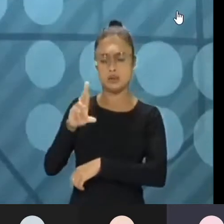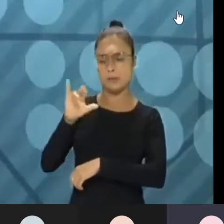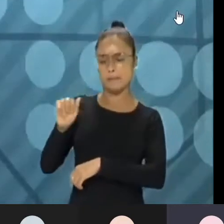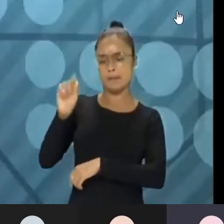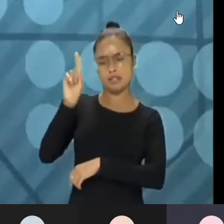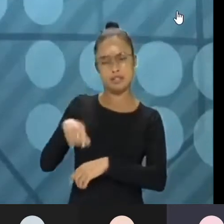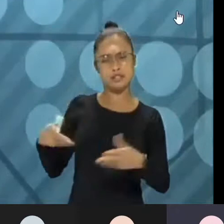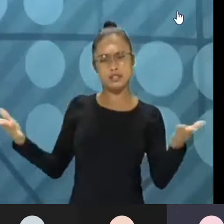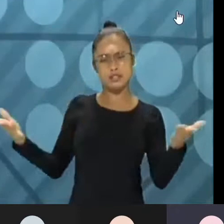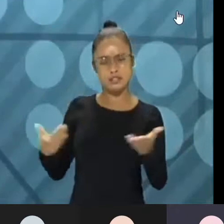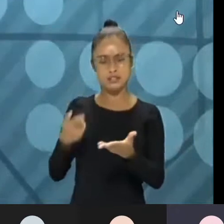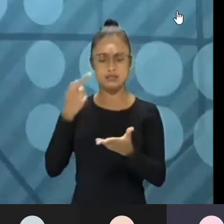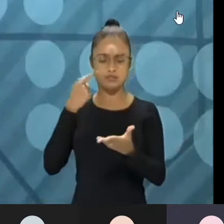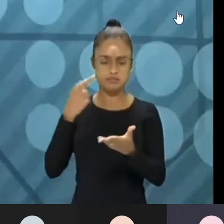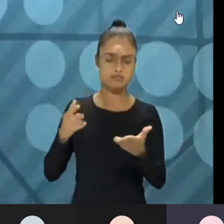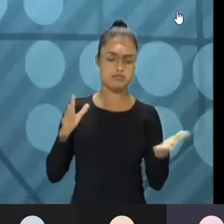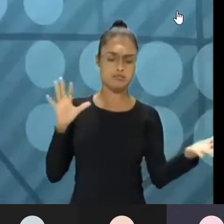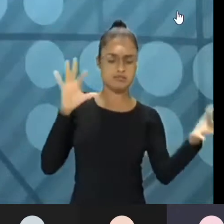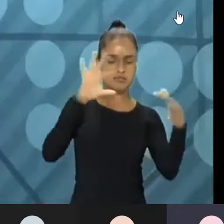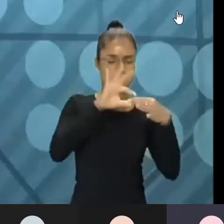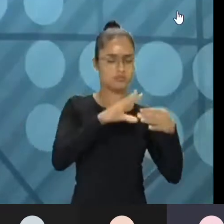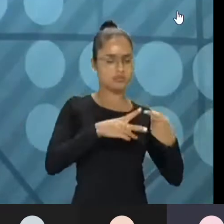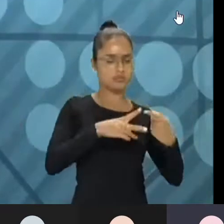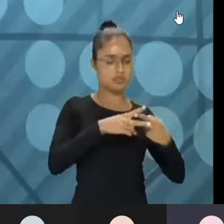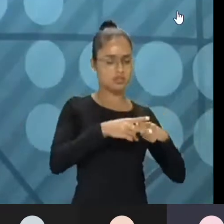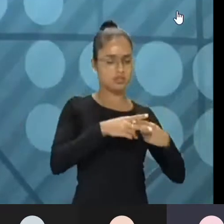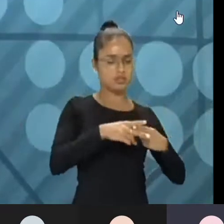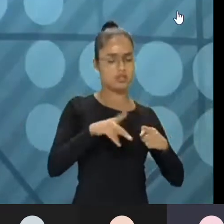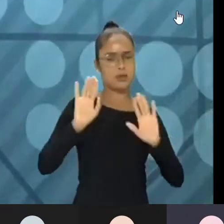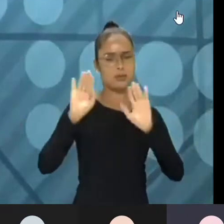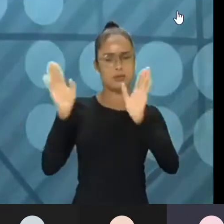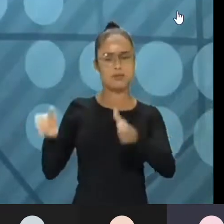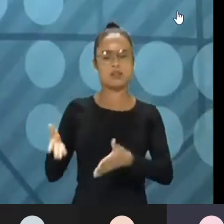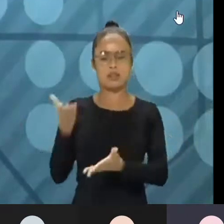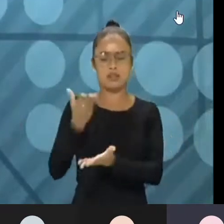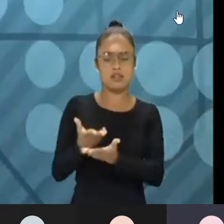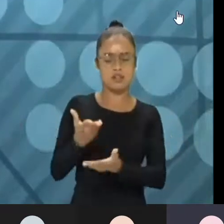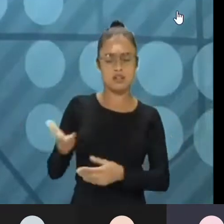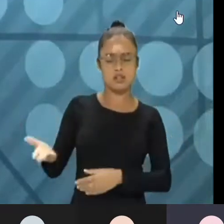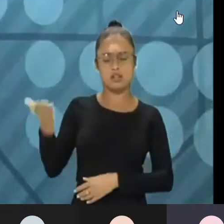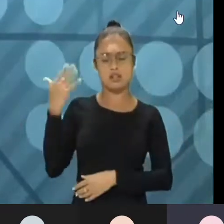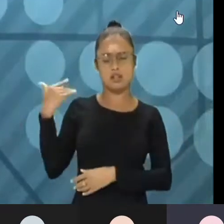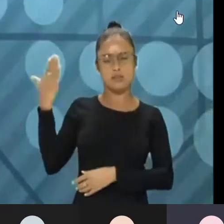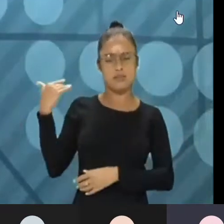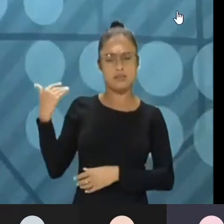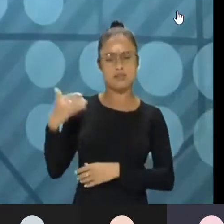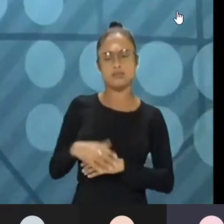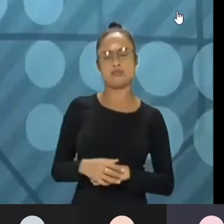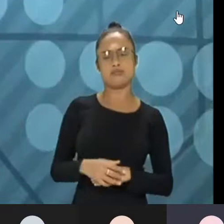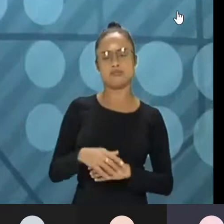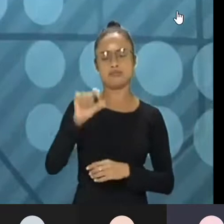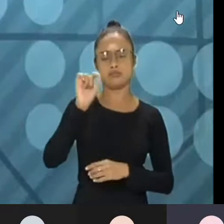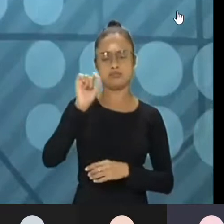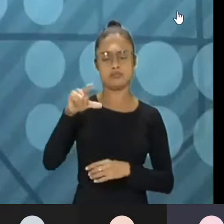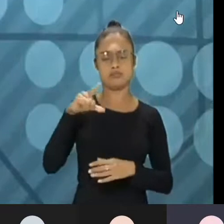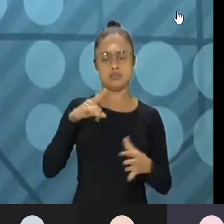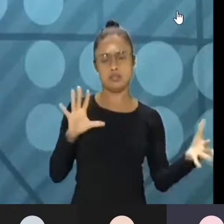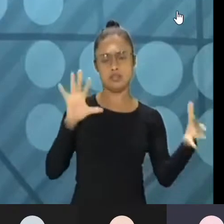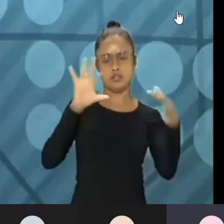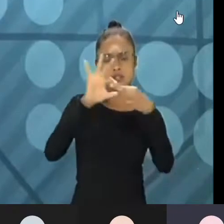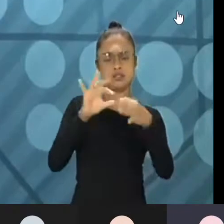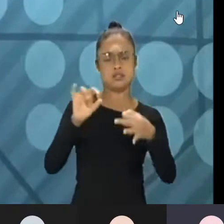vamos retomar uma peça, que nós já trabalhamos com esse conceito anteriormente, e a partir dessa representação